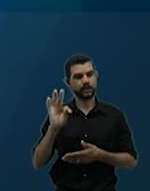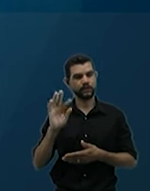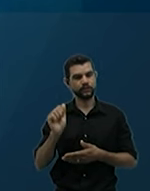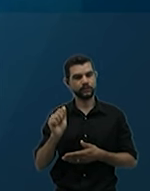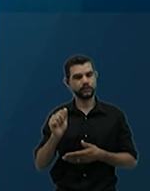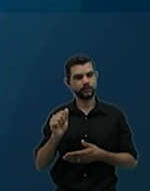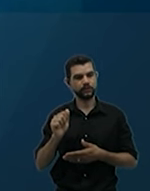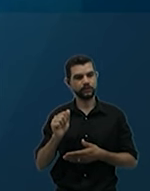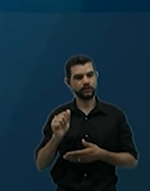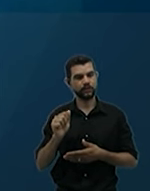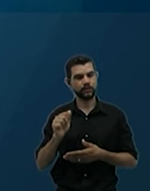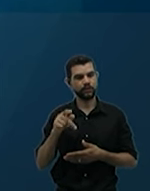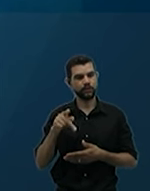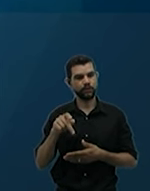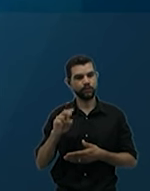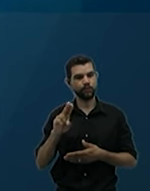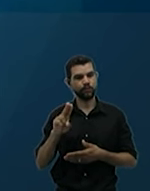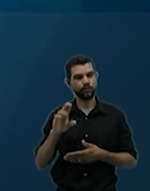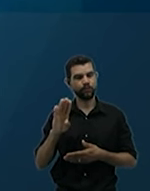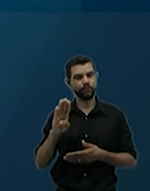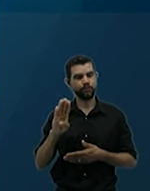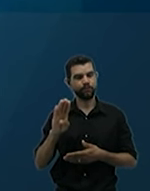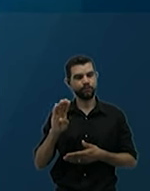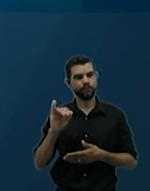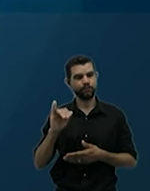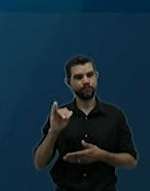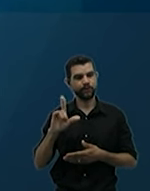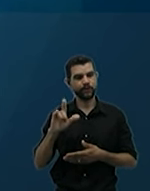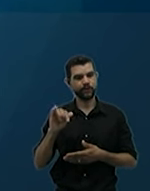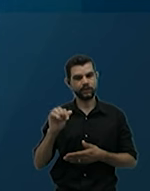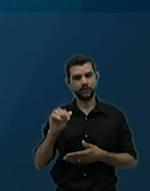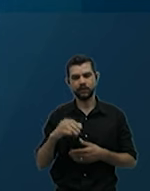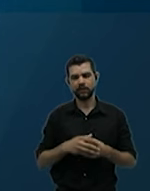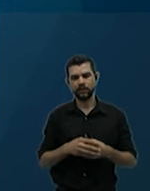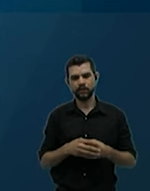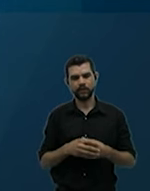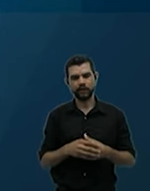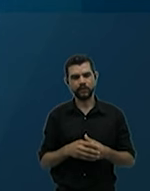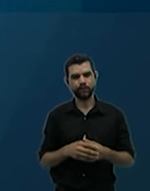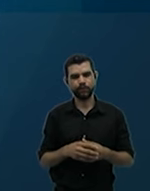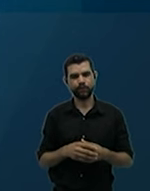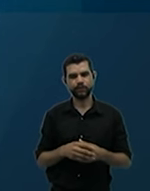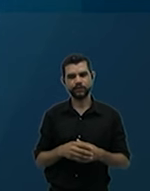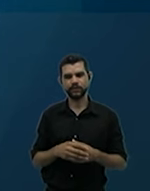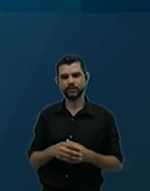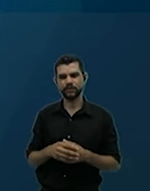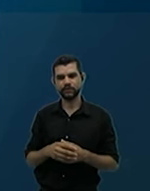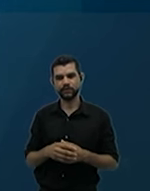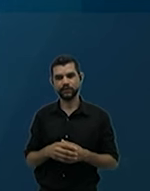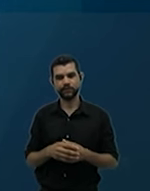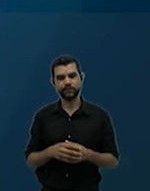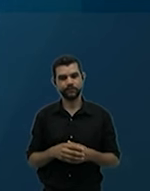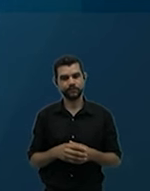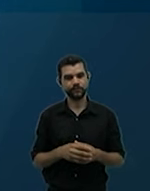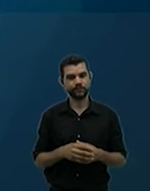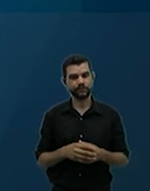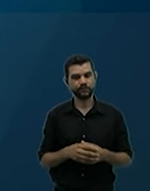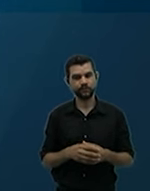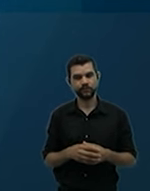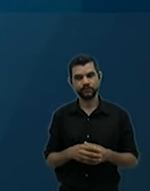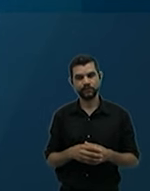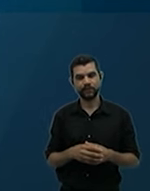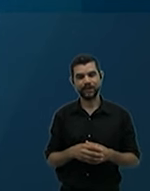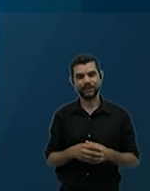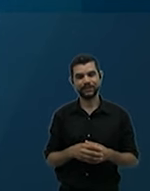estabelecer que o crédito tributário subrogar-se-á no preço ofertado, em que pesem